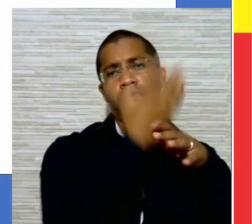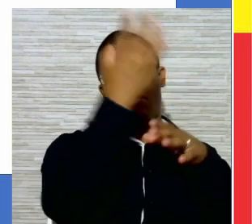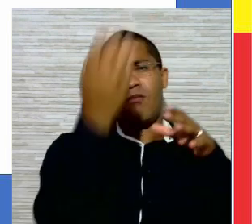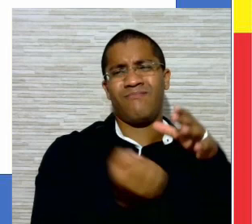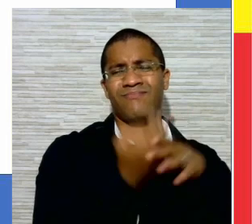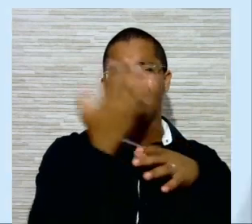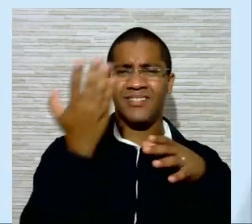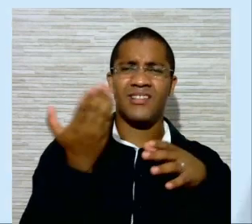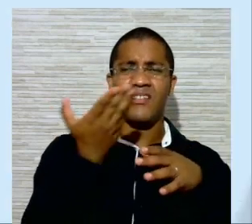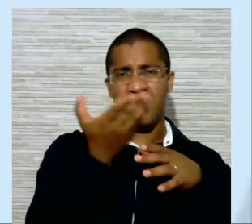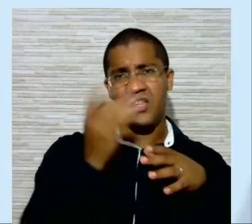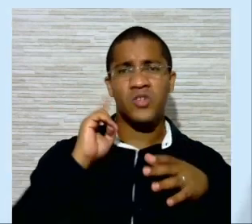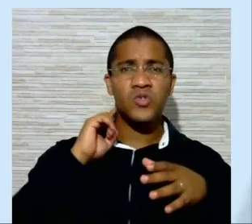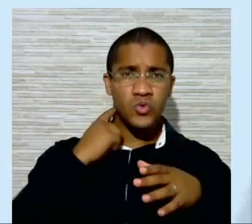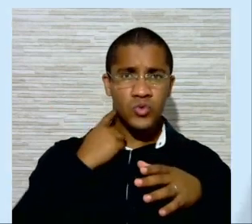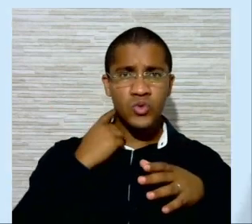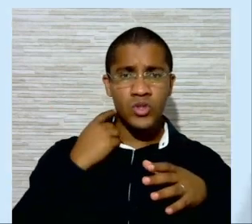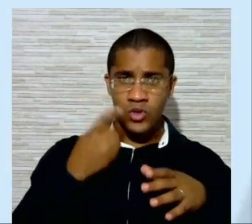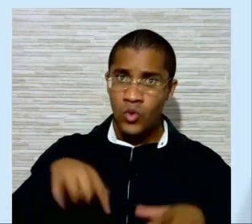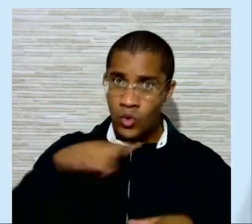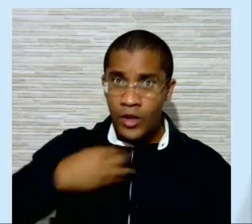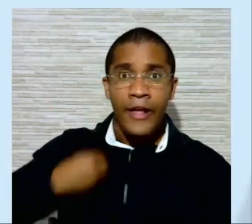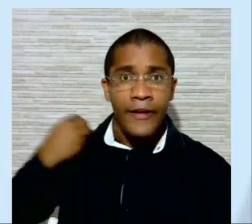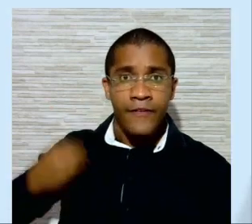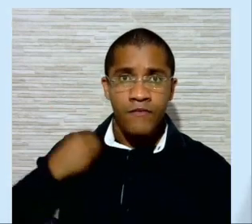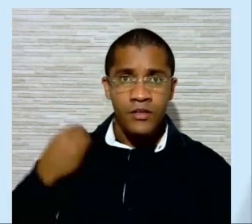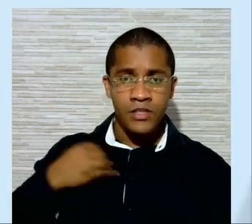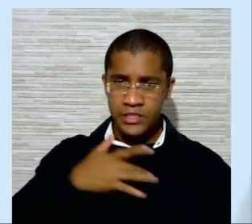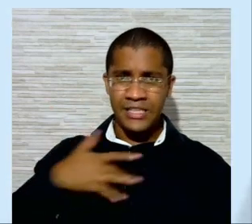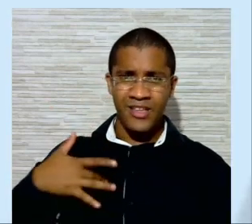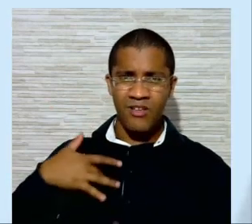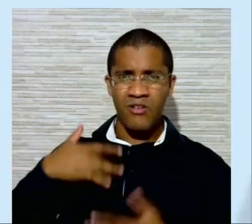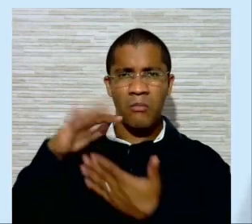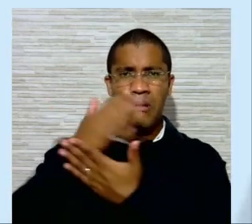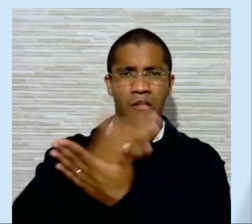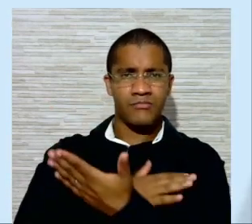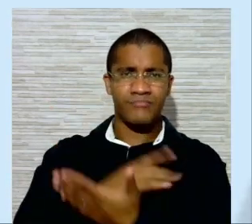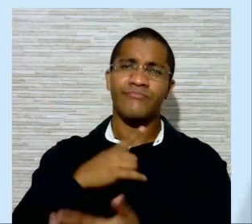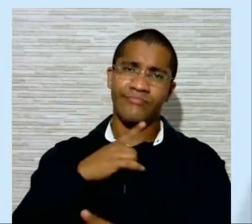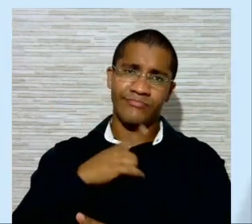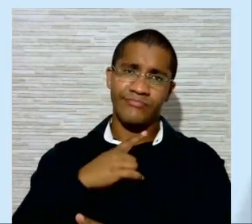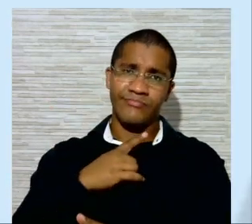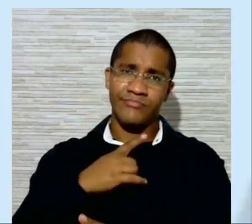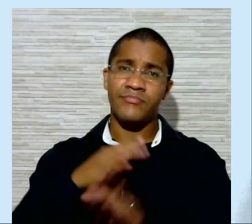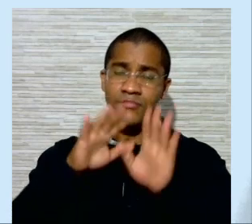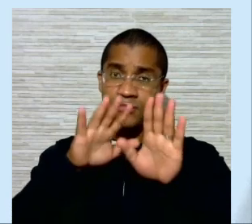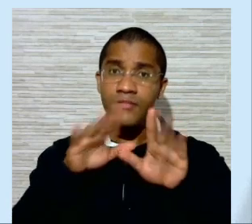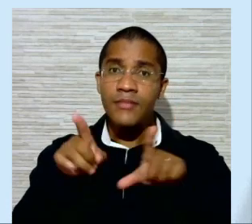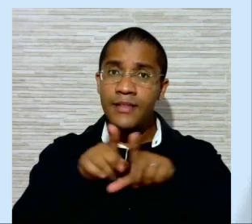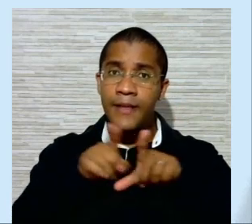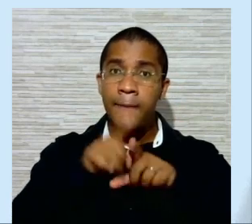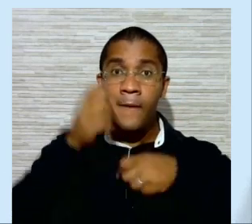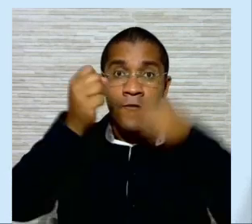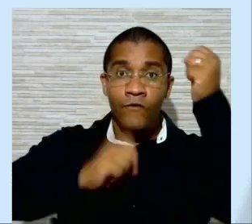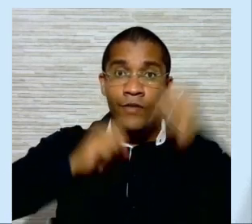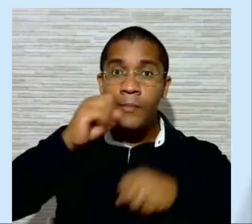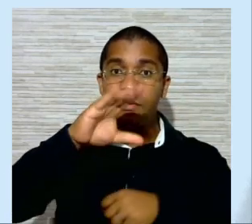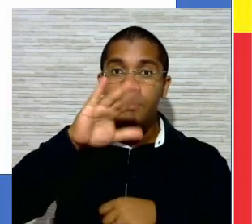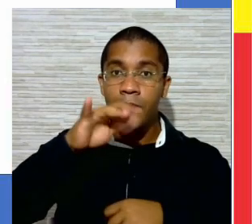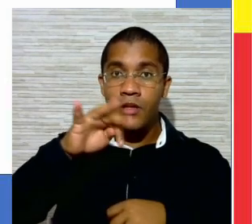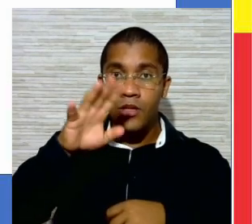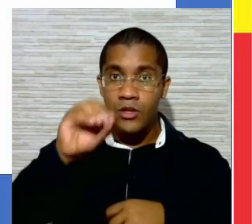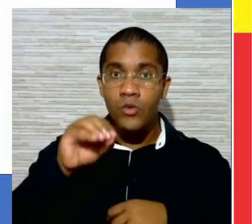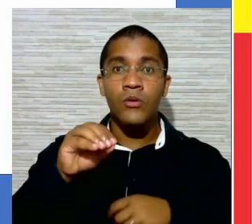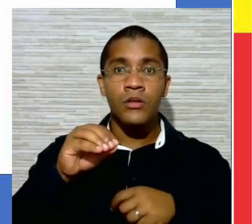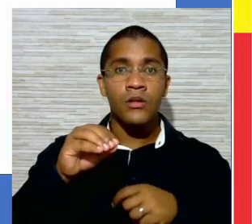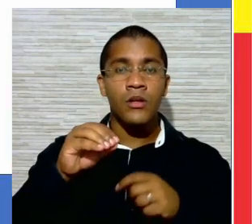E isso faz com que a vida do ser humano, né, a saúde, fique cada vez mais afetada também. A gente vai ver também que a indústria do cimento é